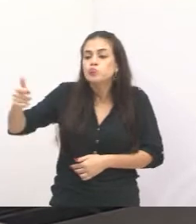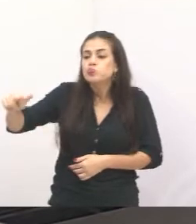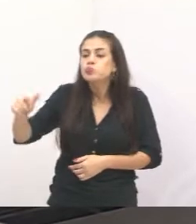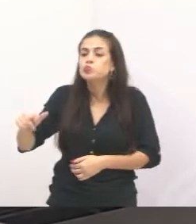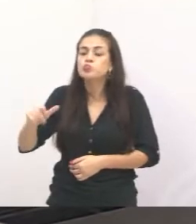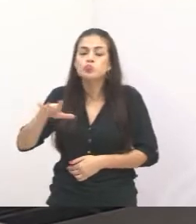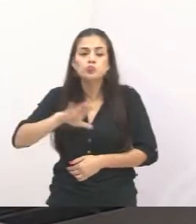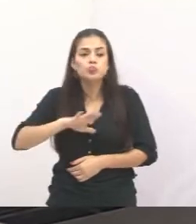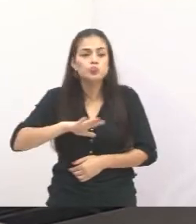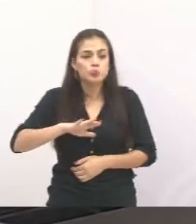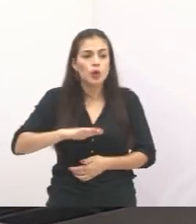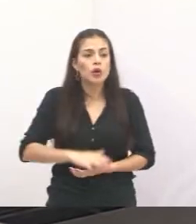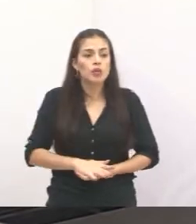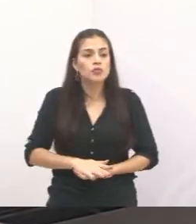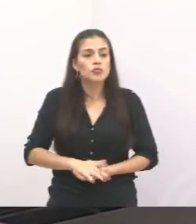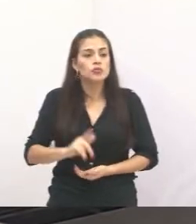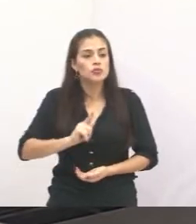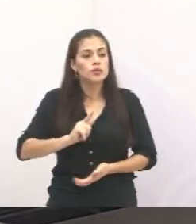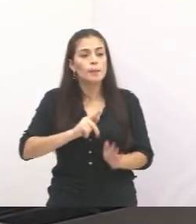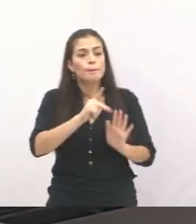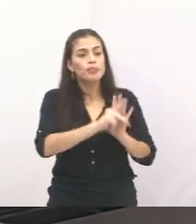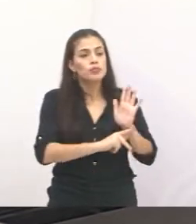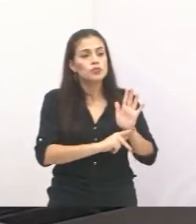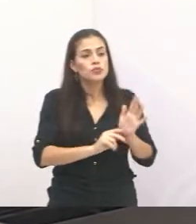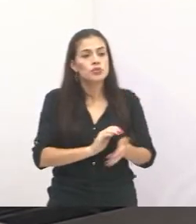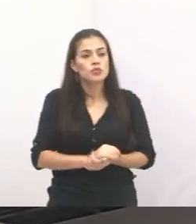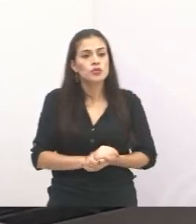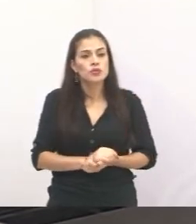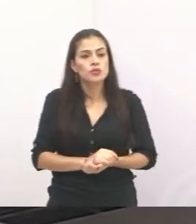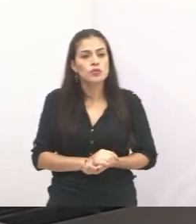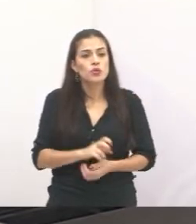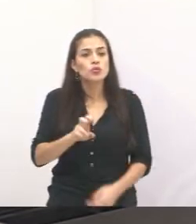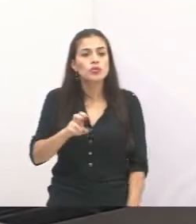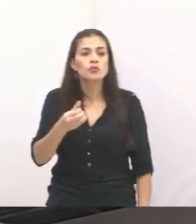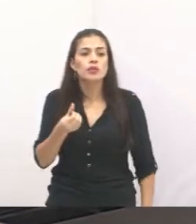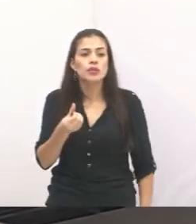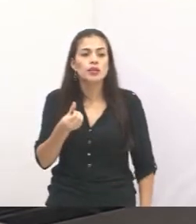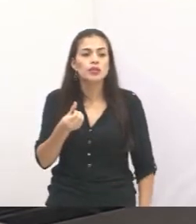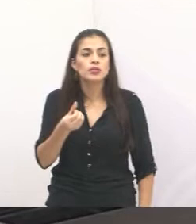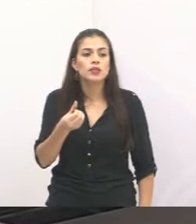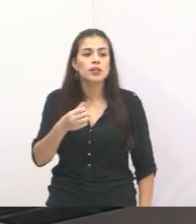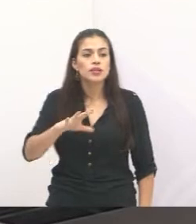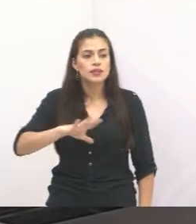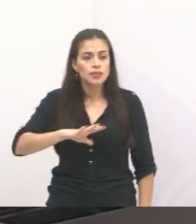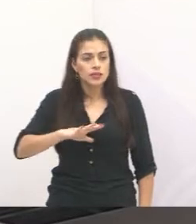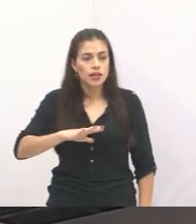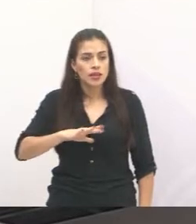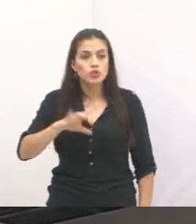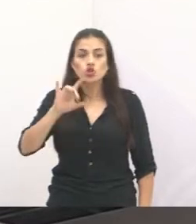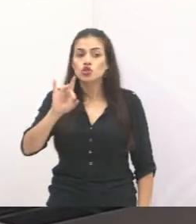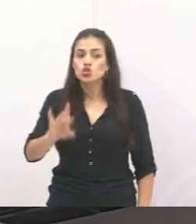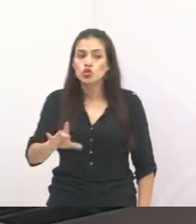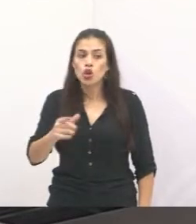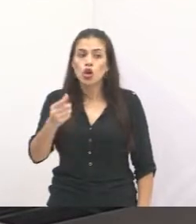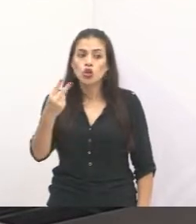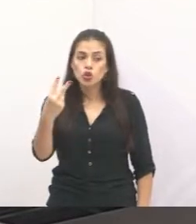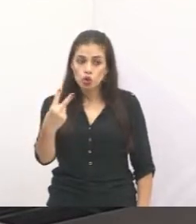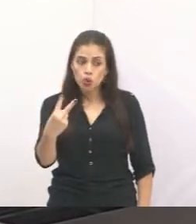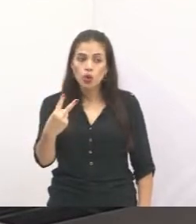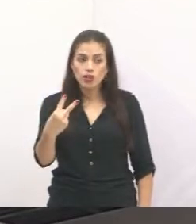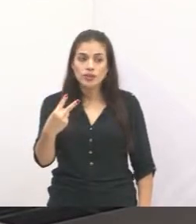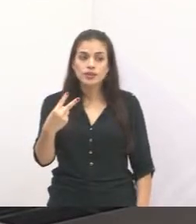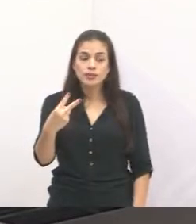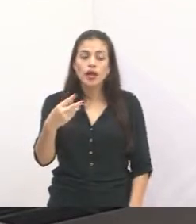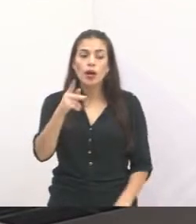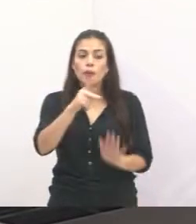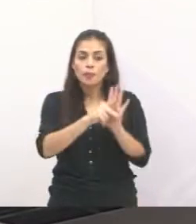colocado projetos. Acho que, se eu não me engano, dos 56 municípios, somente 2, os projetos já foram aprovados. Então,